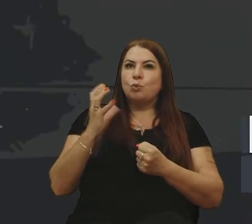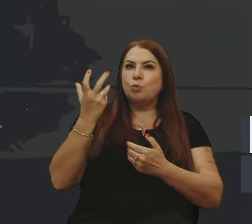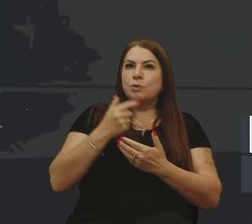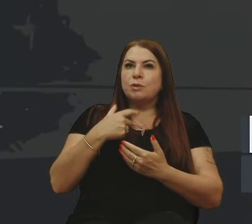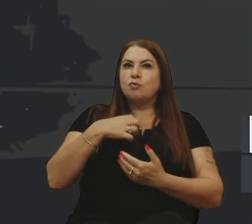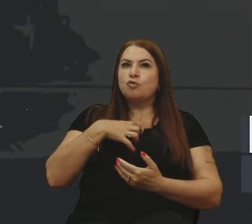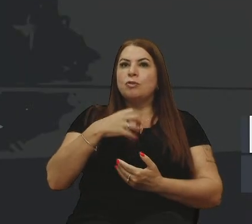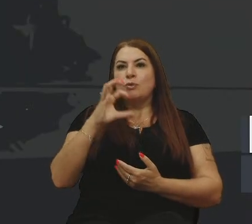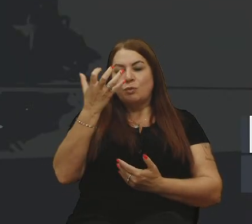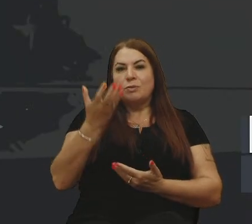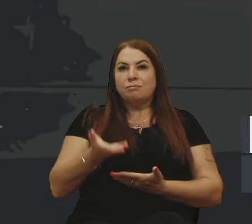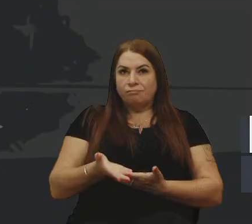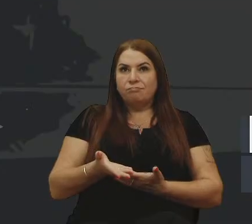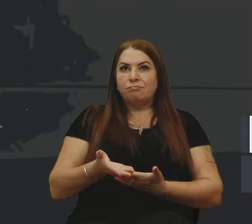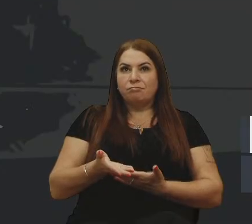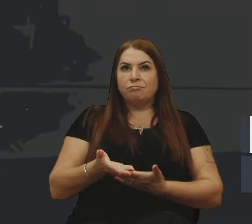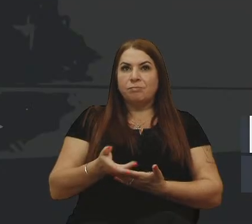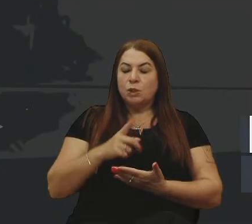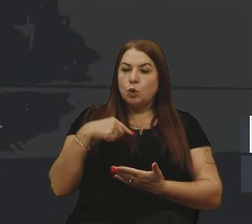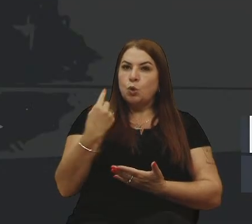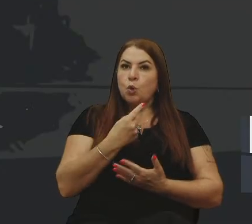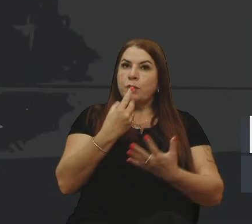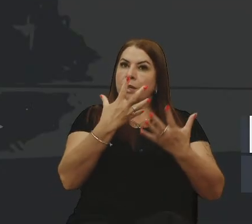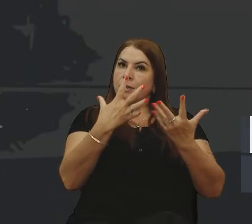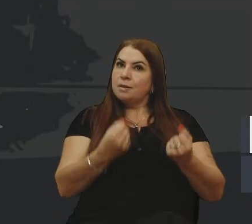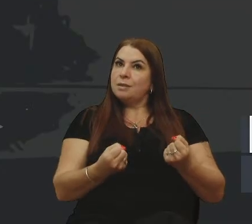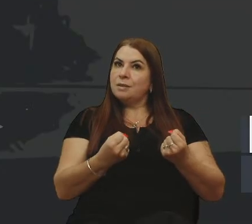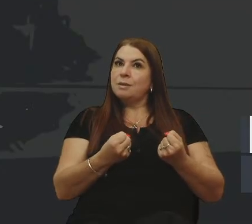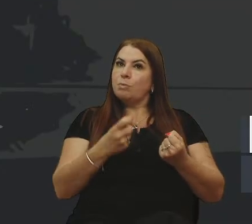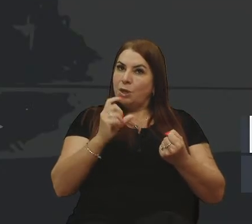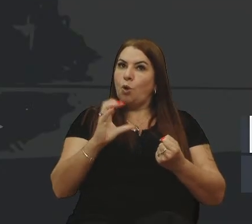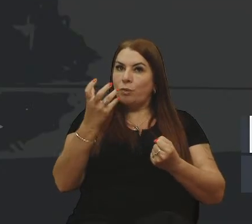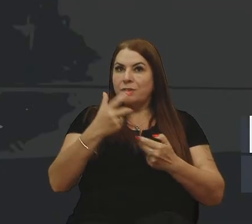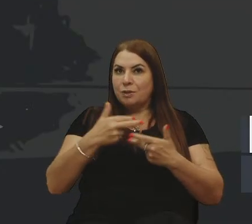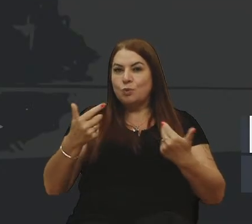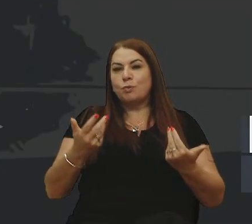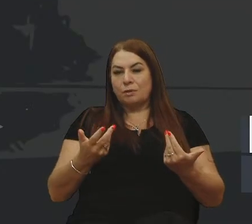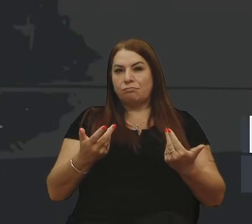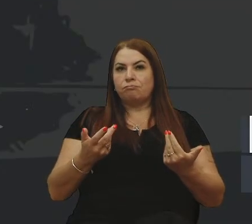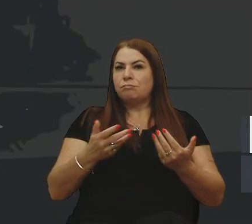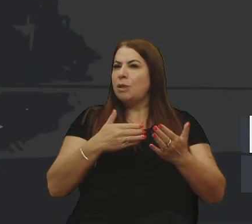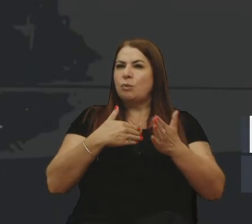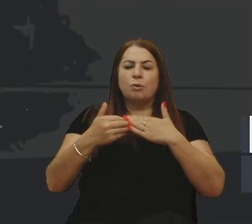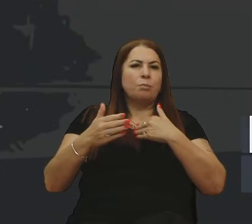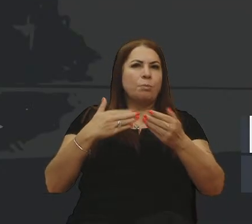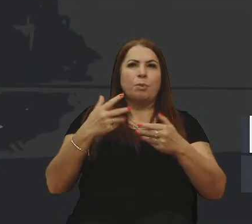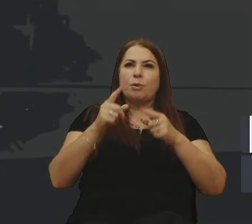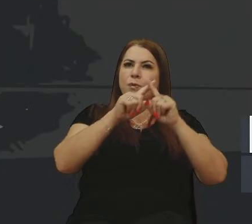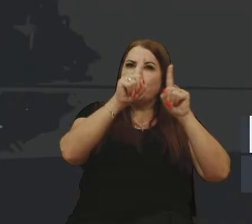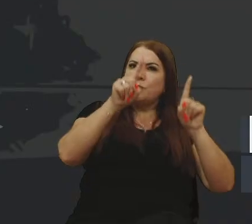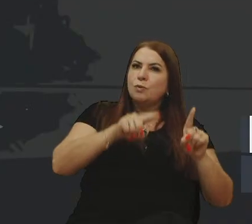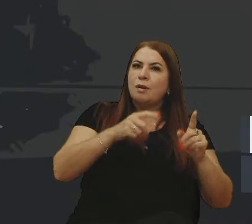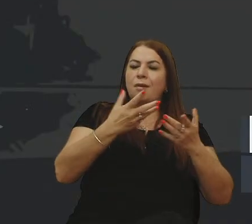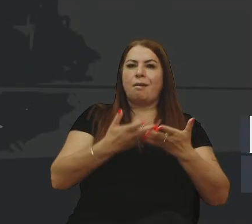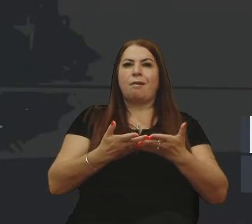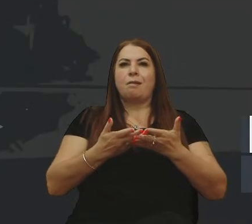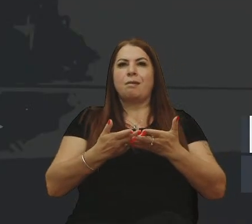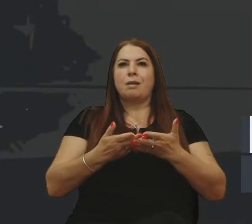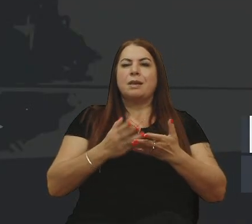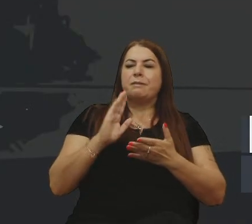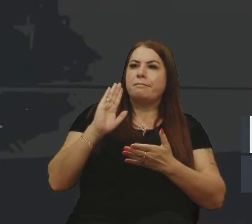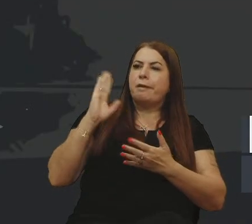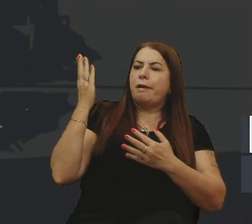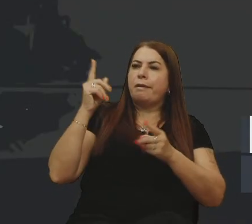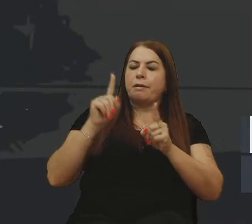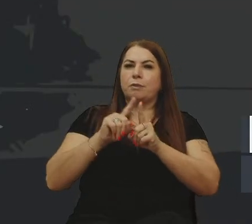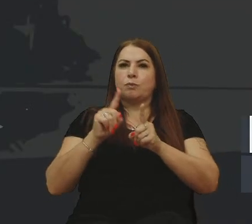jeito que aconteceu. E a nossa permissão é que dá margem para que as coisas aconteçam. Não importa se seu funcionário lhe traiu, não